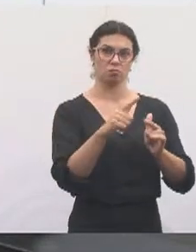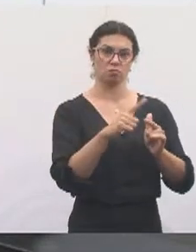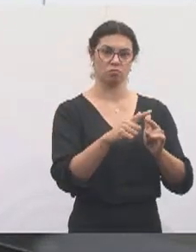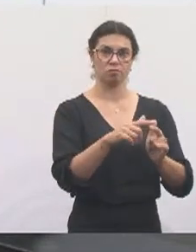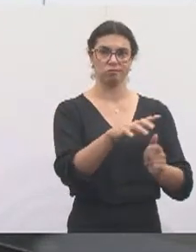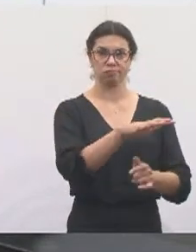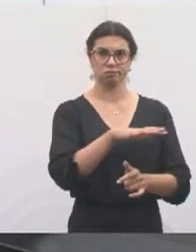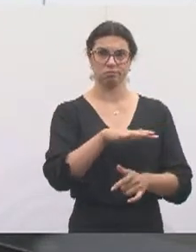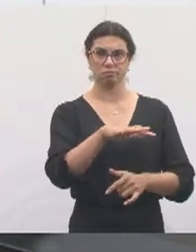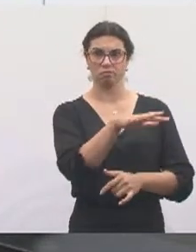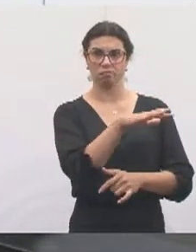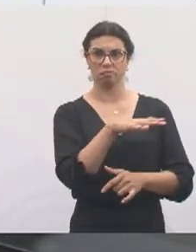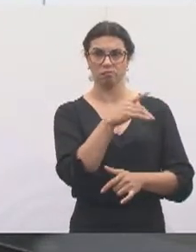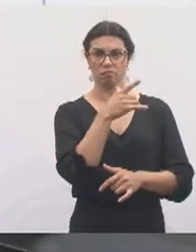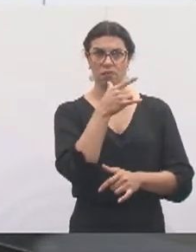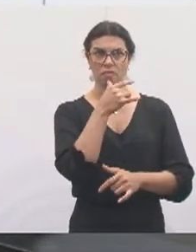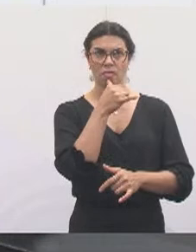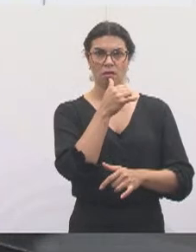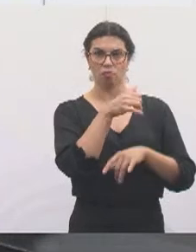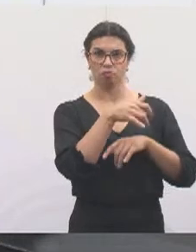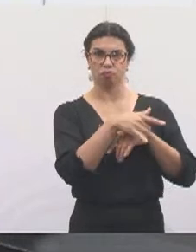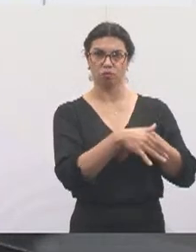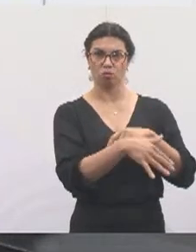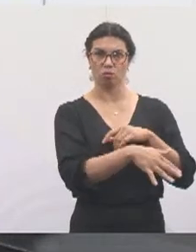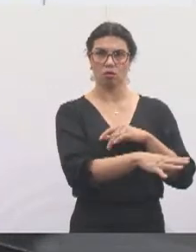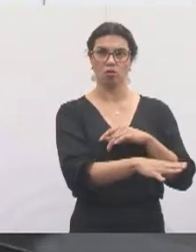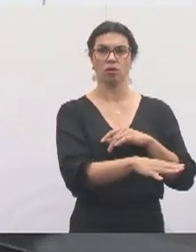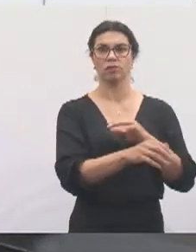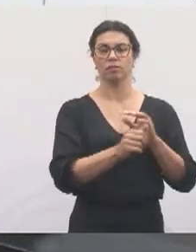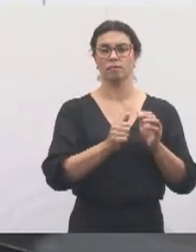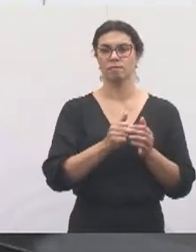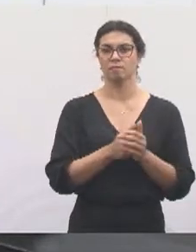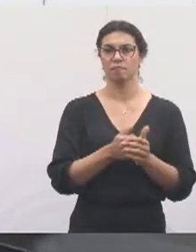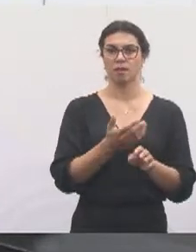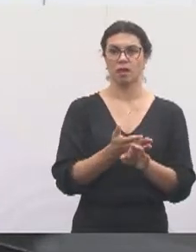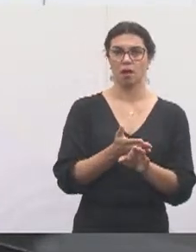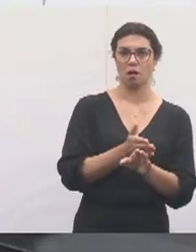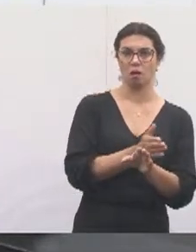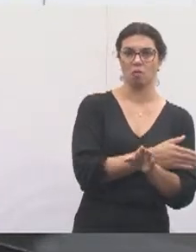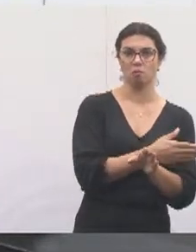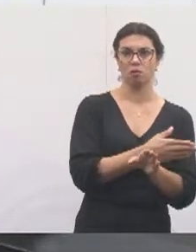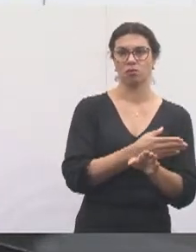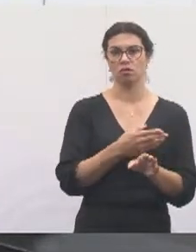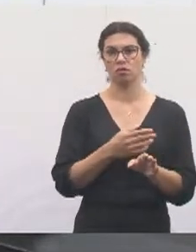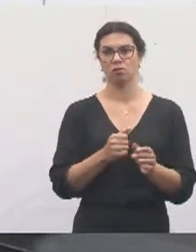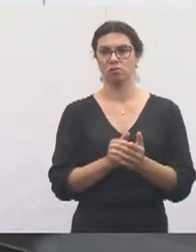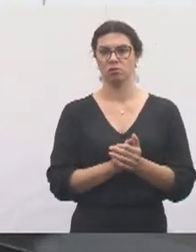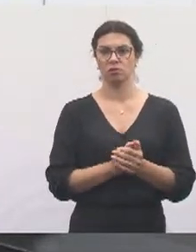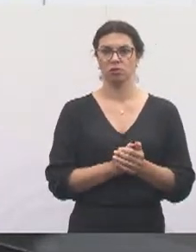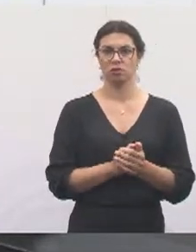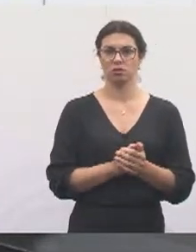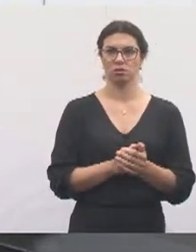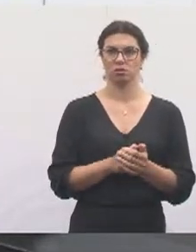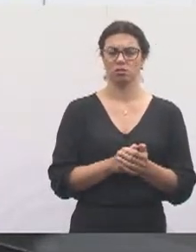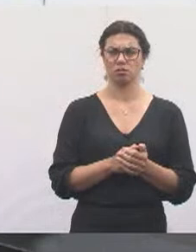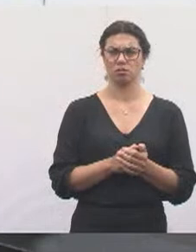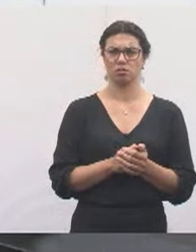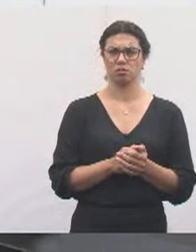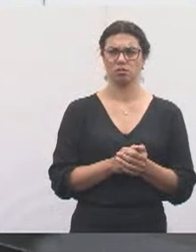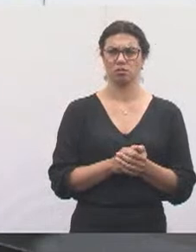Sul na Avenida Major acáo Ferreira com início da data de 2029 o